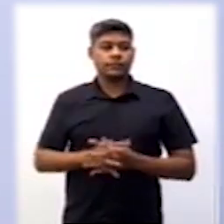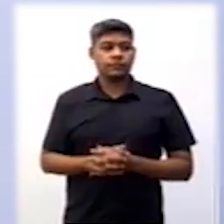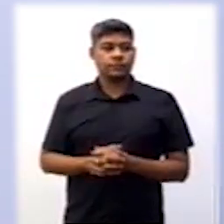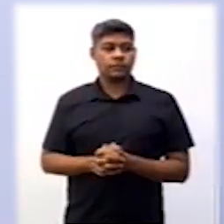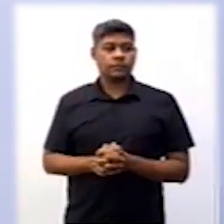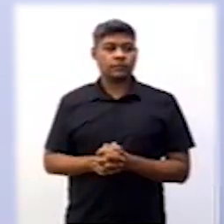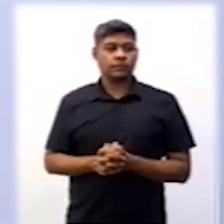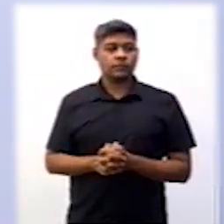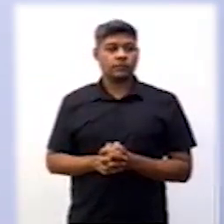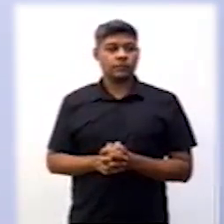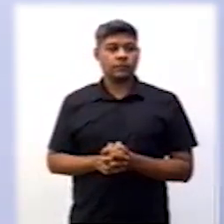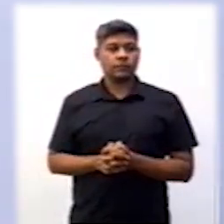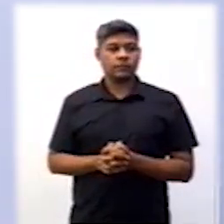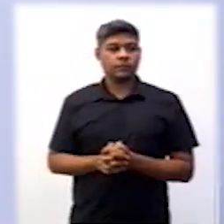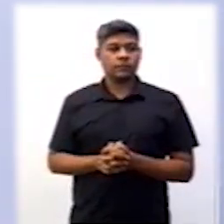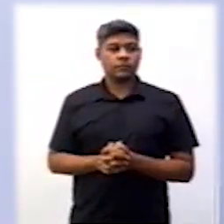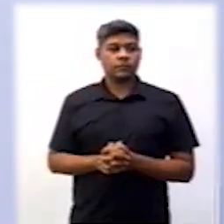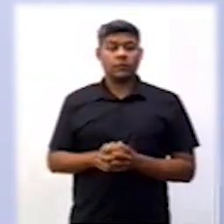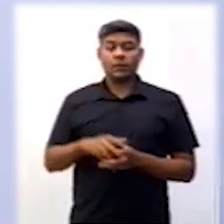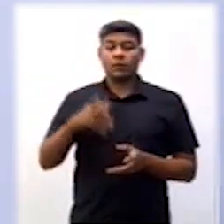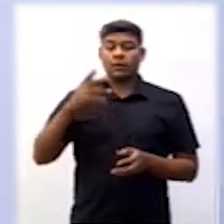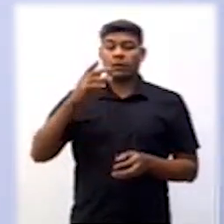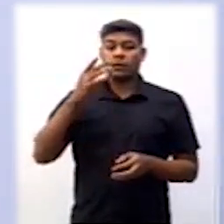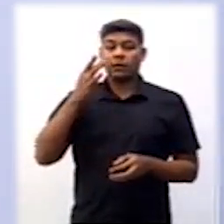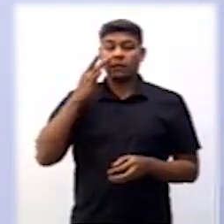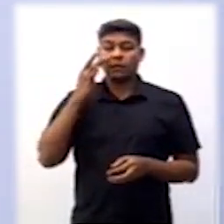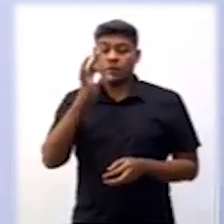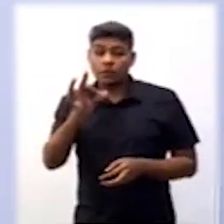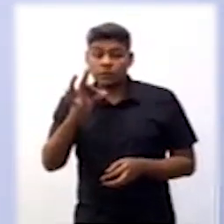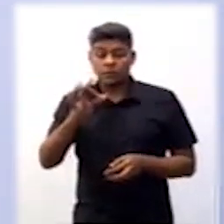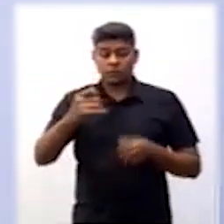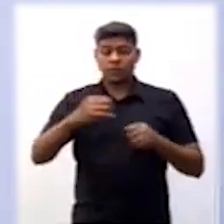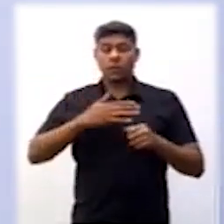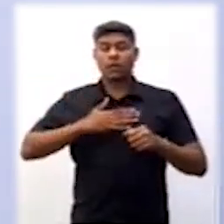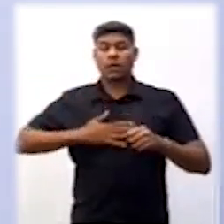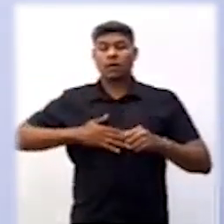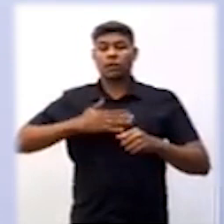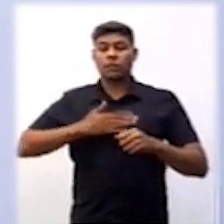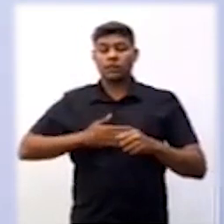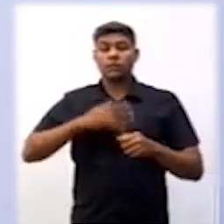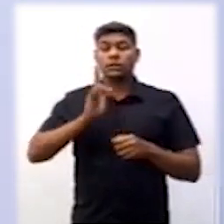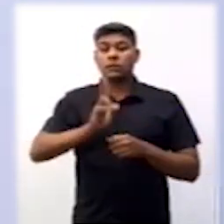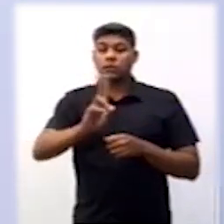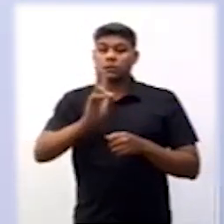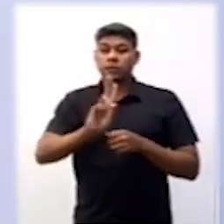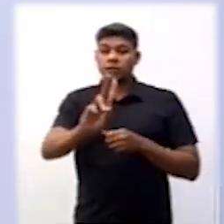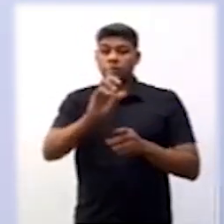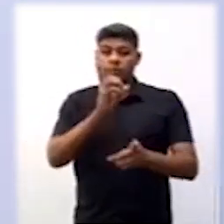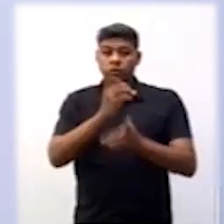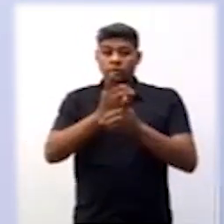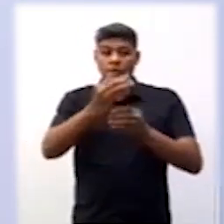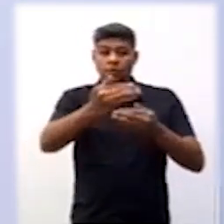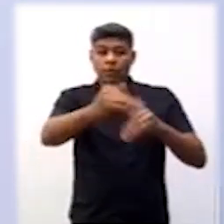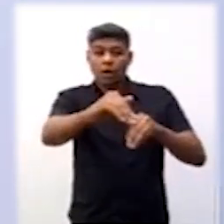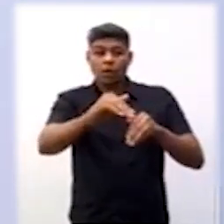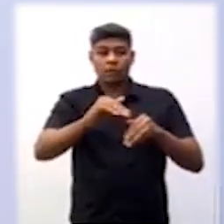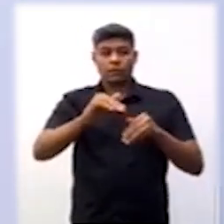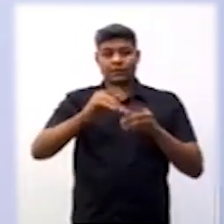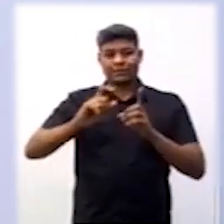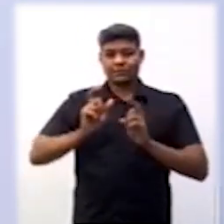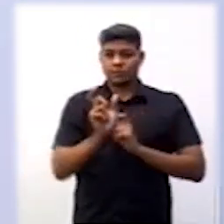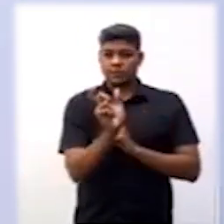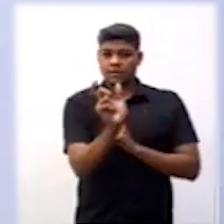DNA. E olha que interessante, com toda a calma do mundo, tá? Toda vez que você encontrar em prova esse termo aqui,